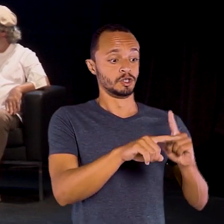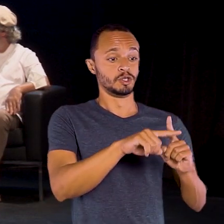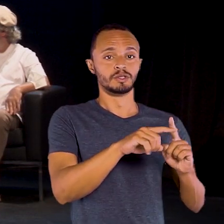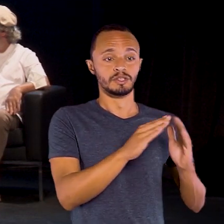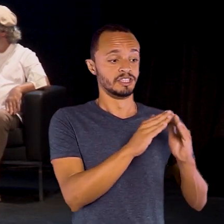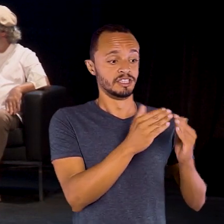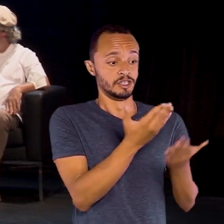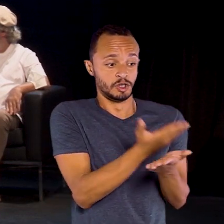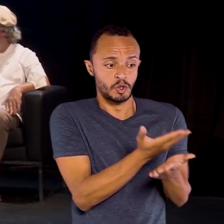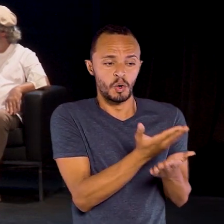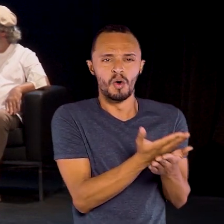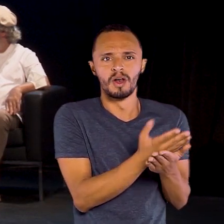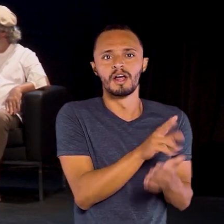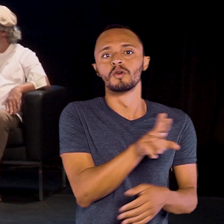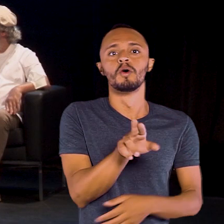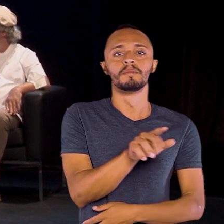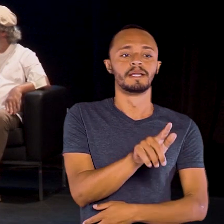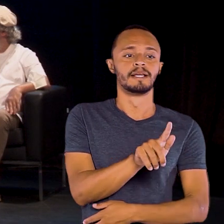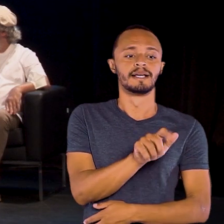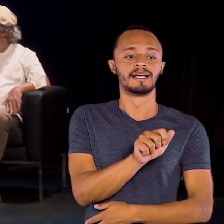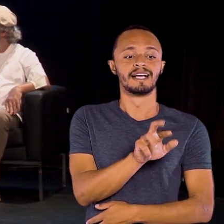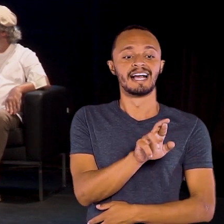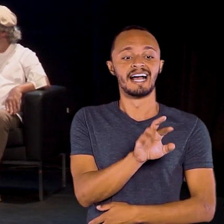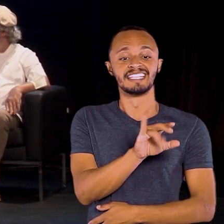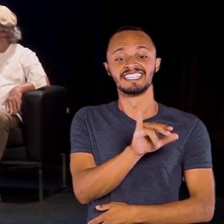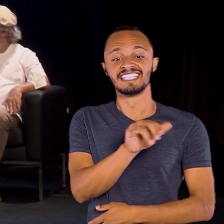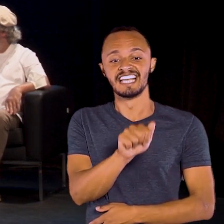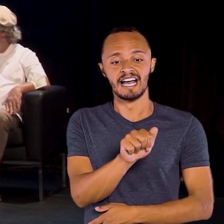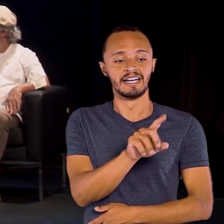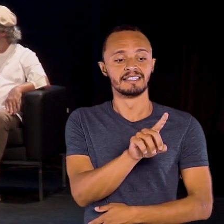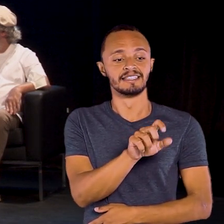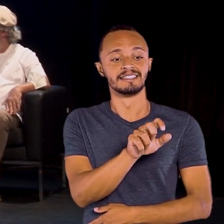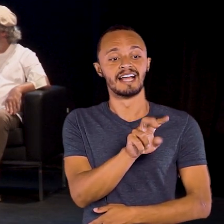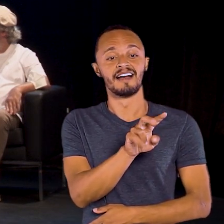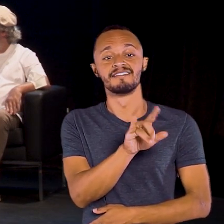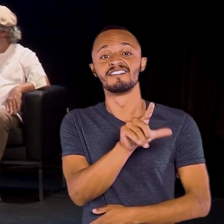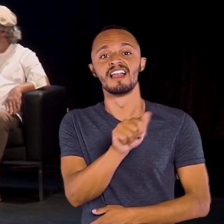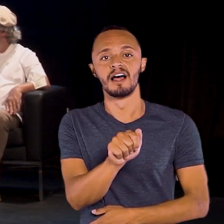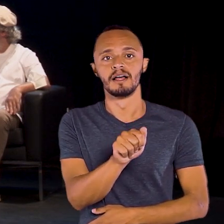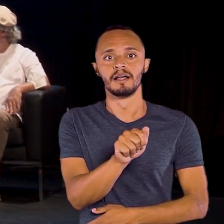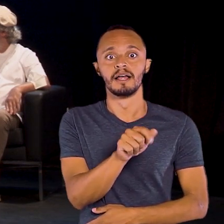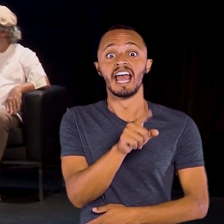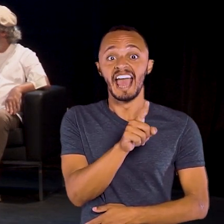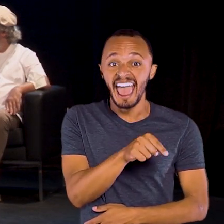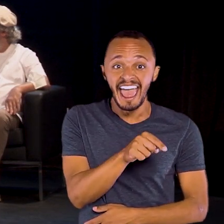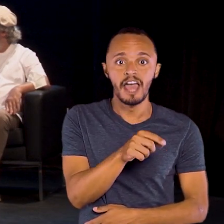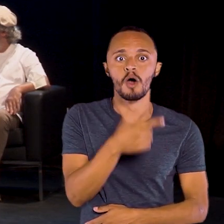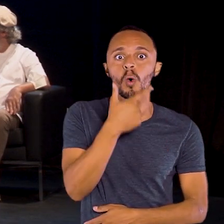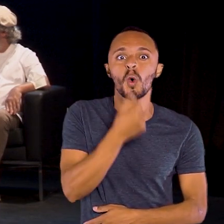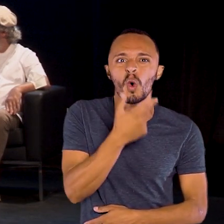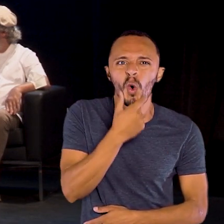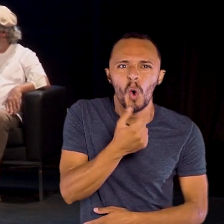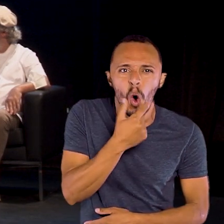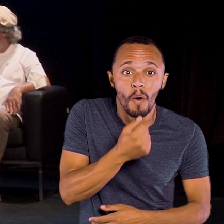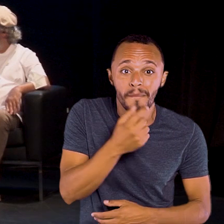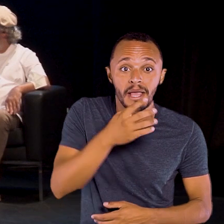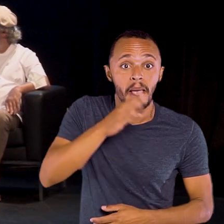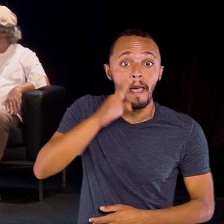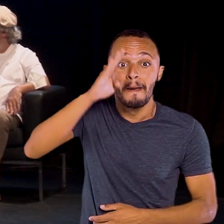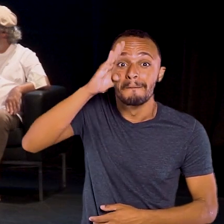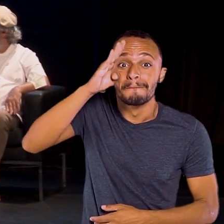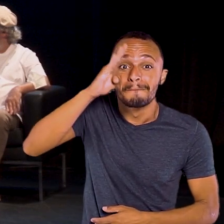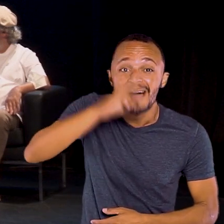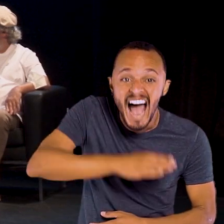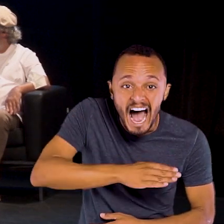Dávila. Garcia Dávila foi um sanguinário assassino, né? Então, quando a gente minimamente sabe, minha bisavó